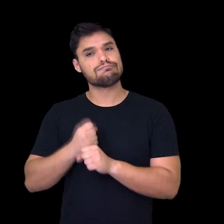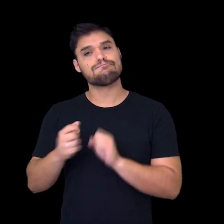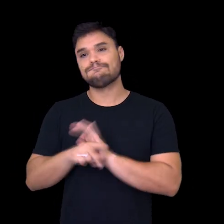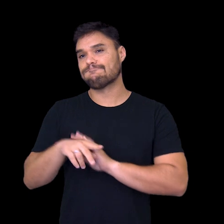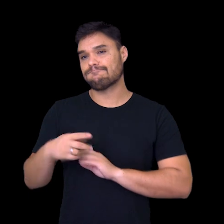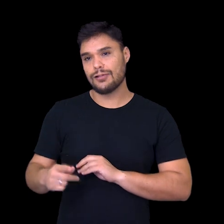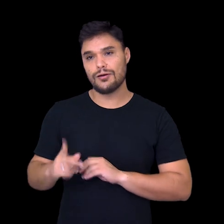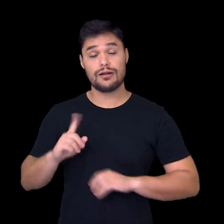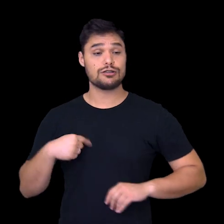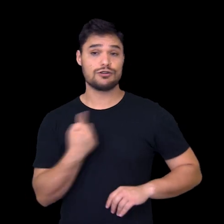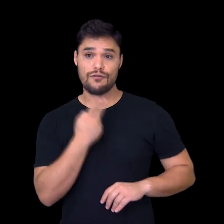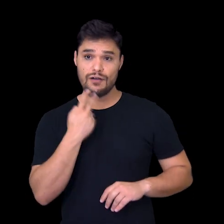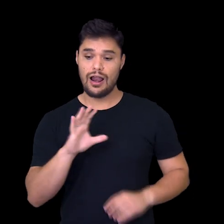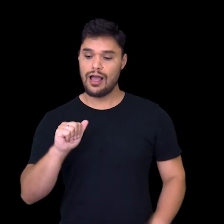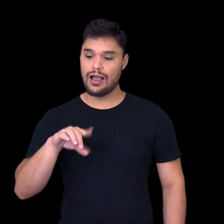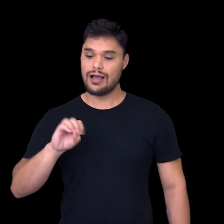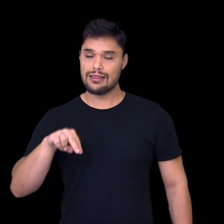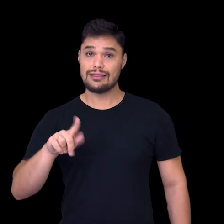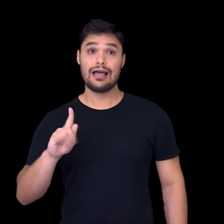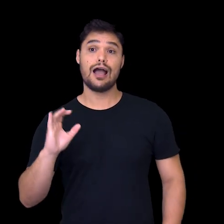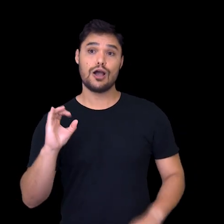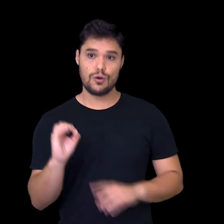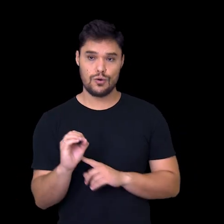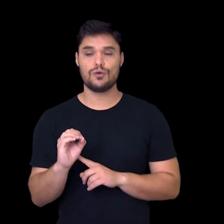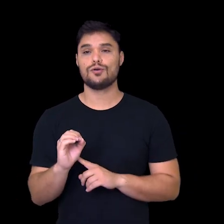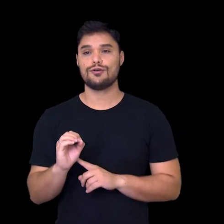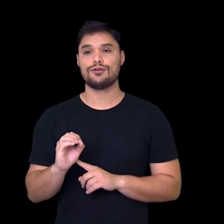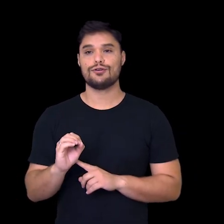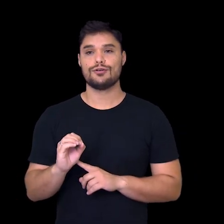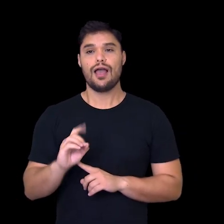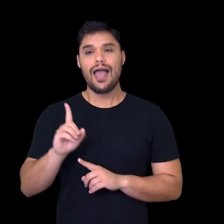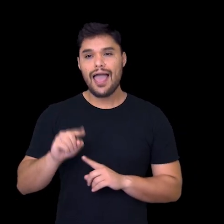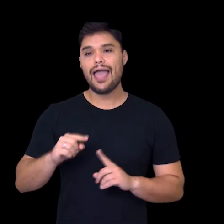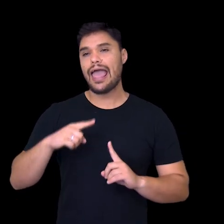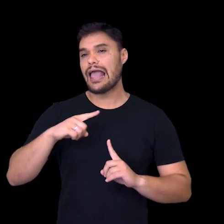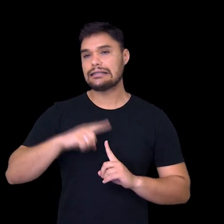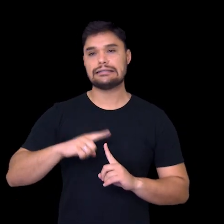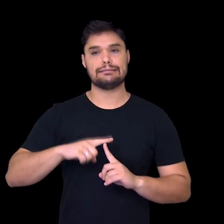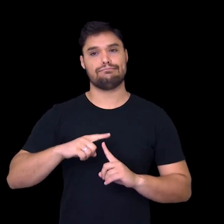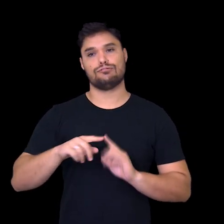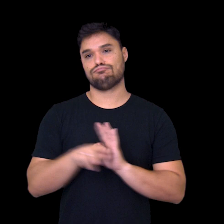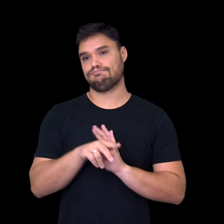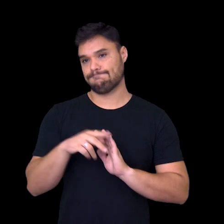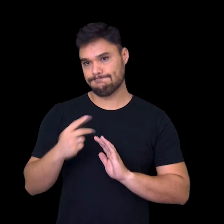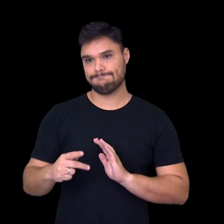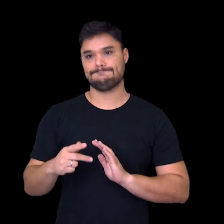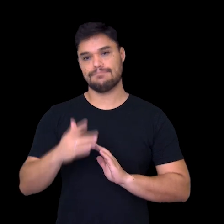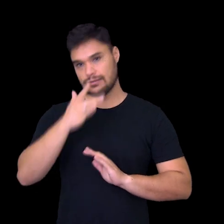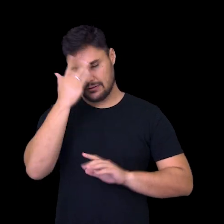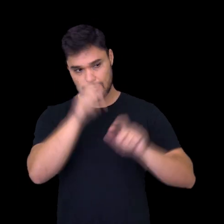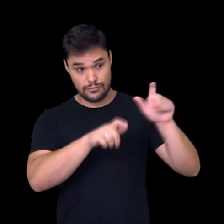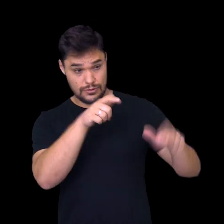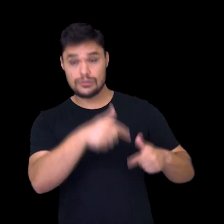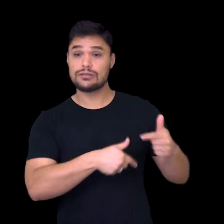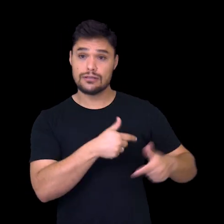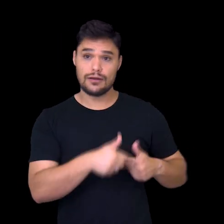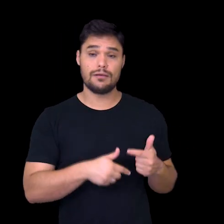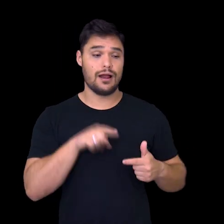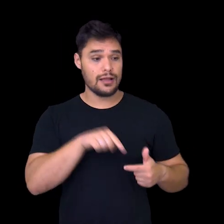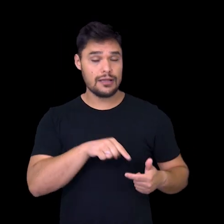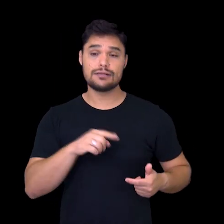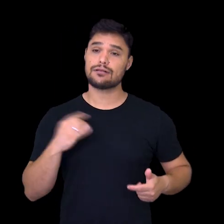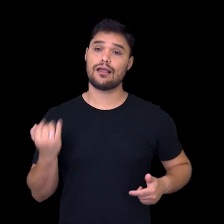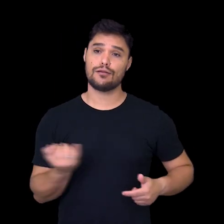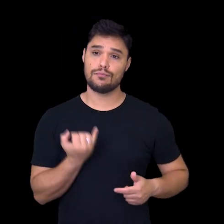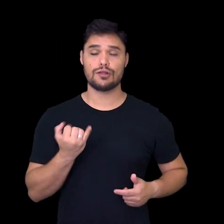muito própria, portanto, quando a gente fala de candangos, é um tipo muito específico de trabalhadores. E